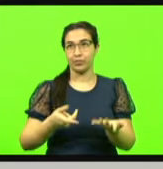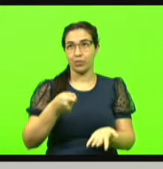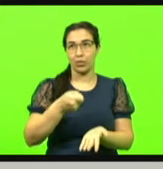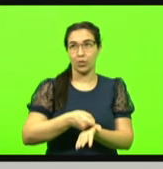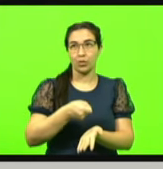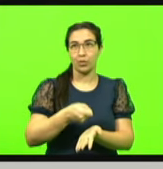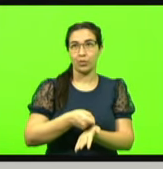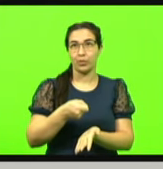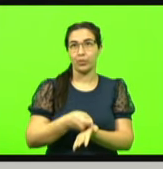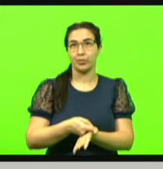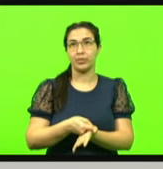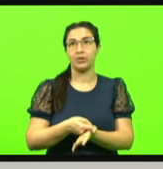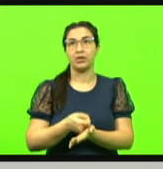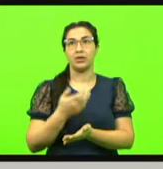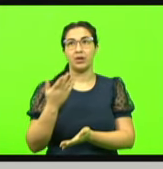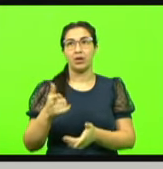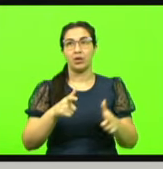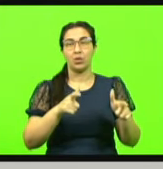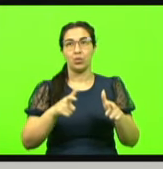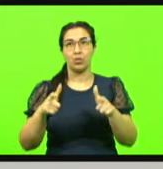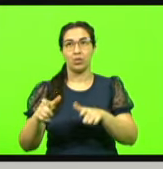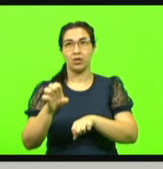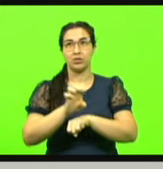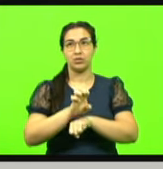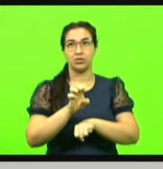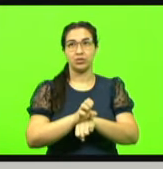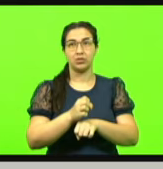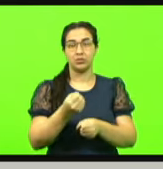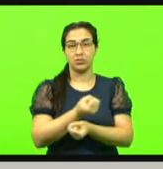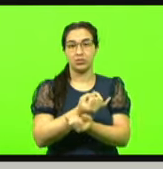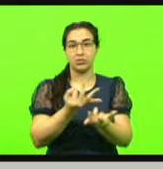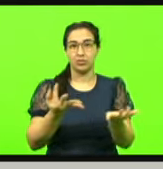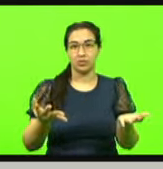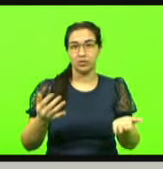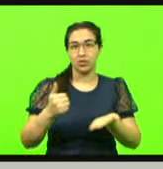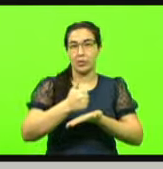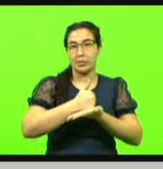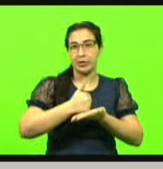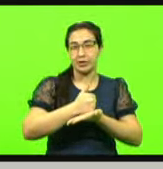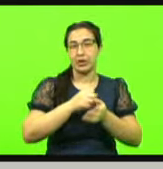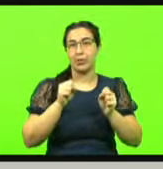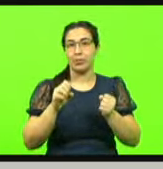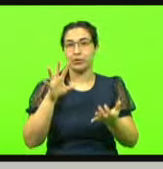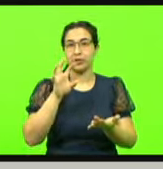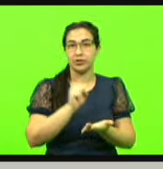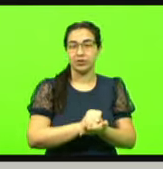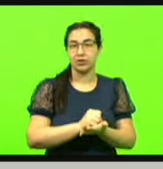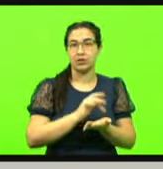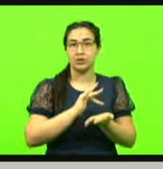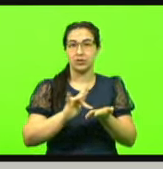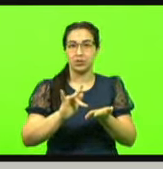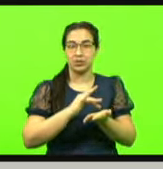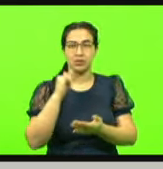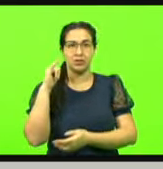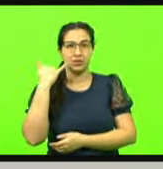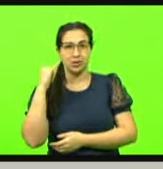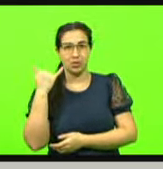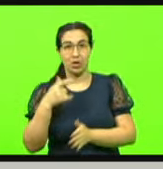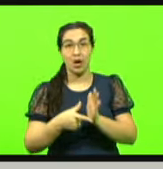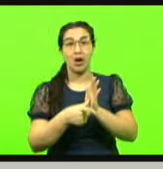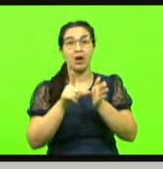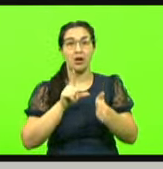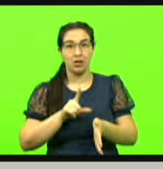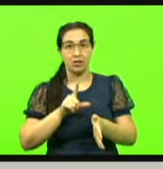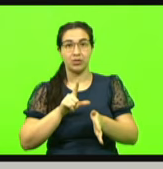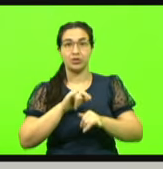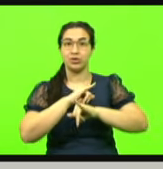dos postos estaduais de distribuição de medicamentos a realizarem cadastro de celular de pacientes para previamente informar aos